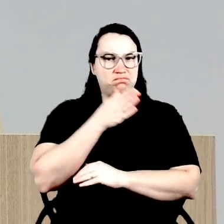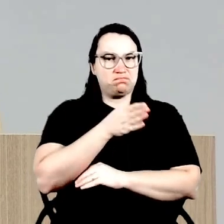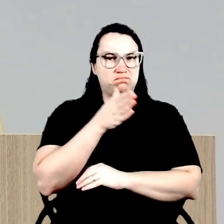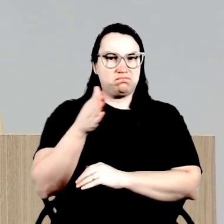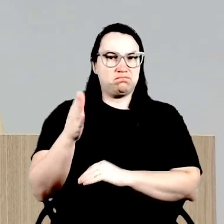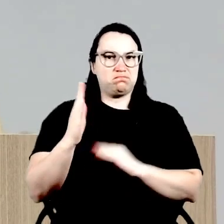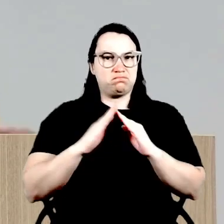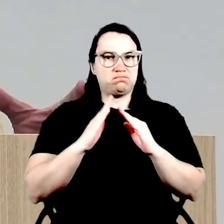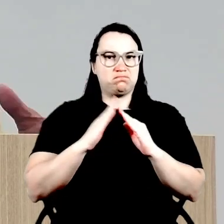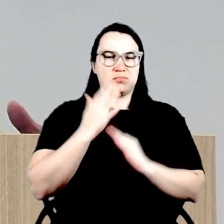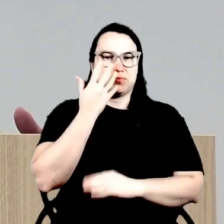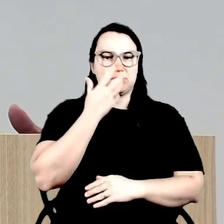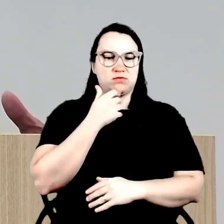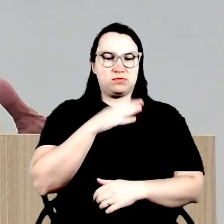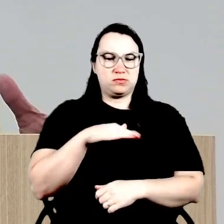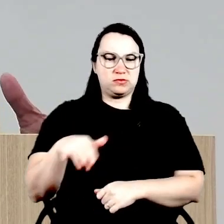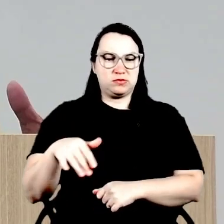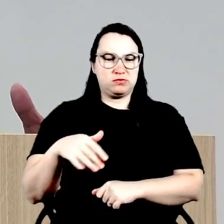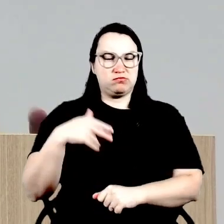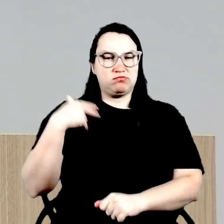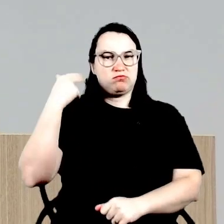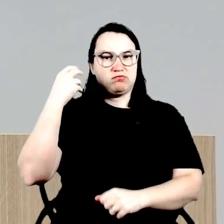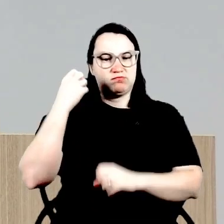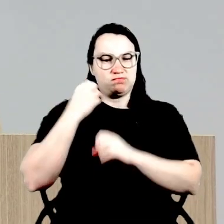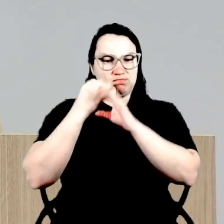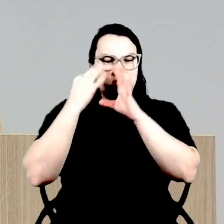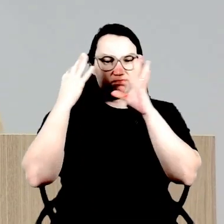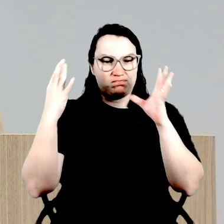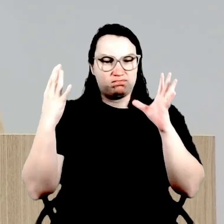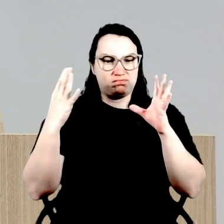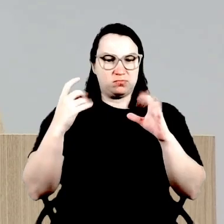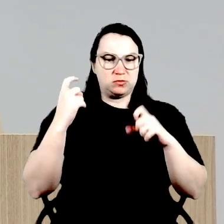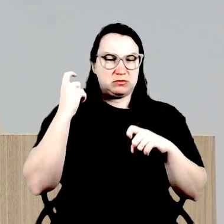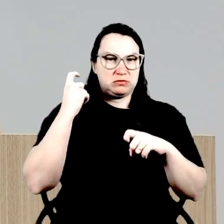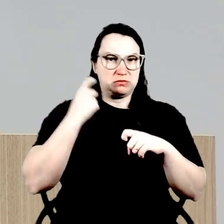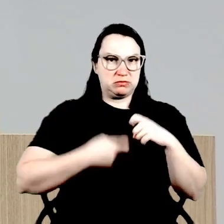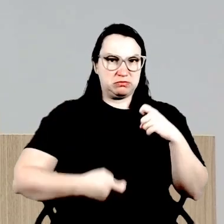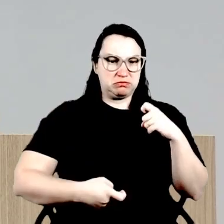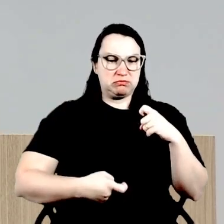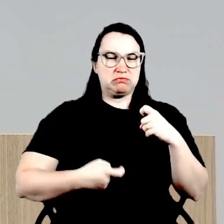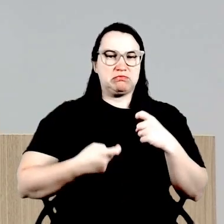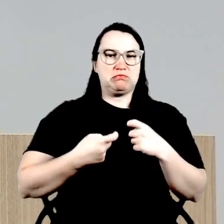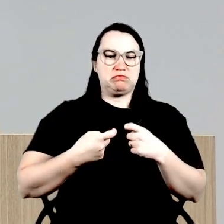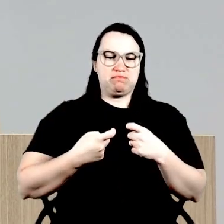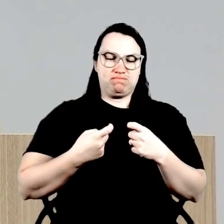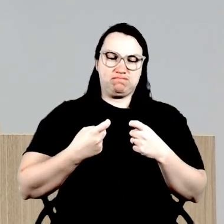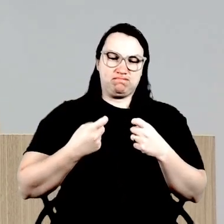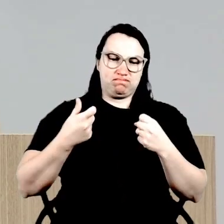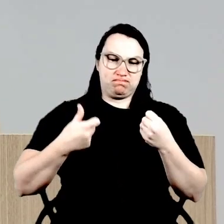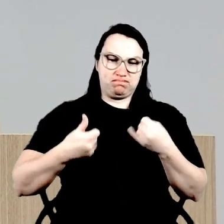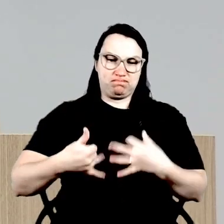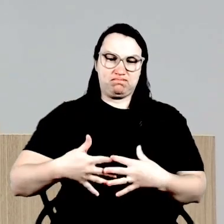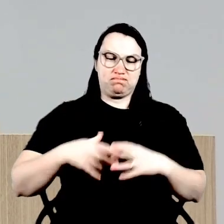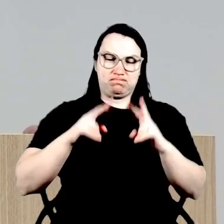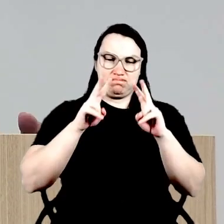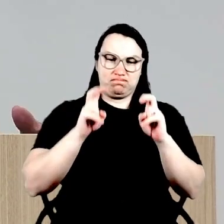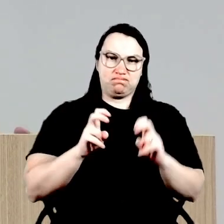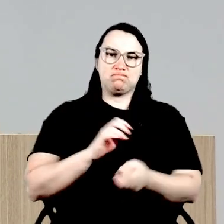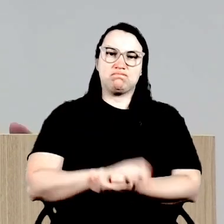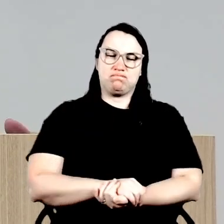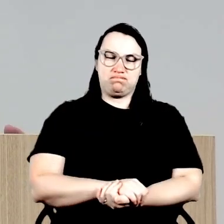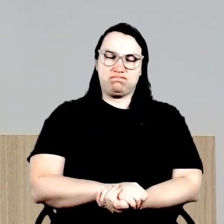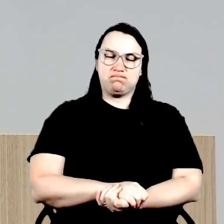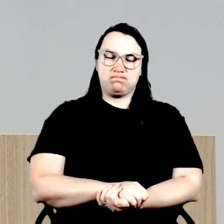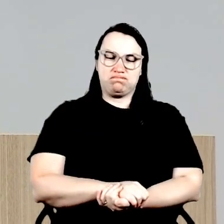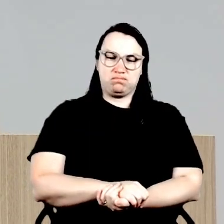crianças, fazendo alusão à questão da violência sexual infantil. Então, nós vimos